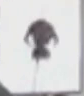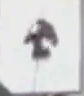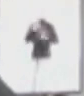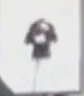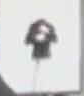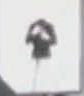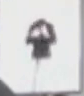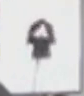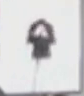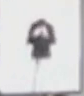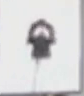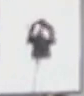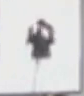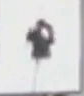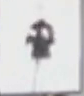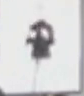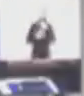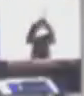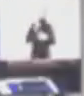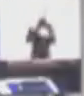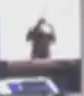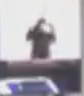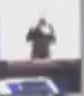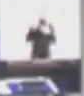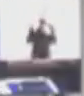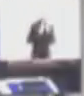ela que faz parte da